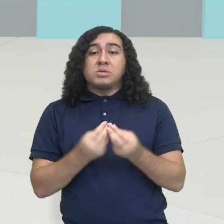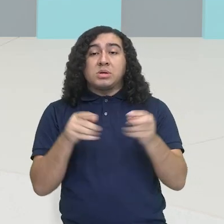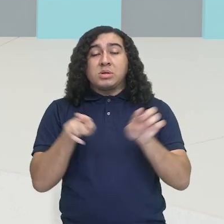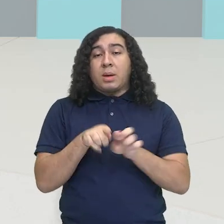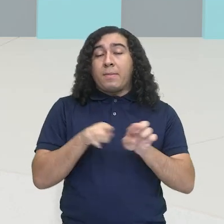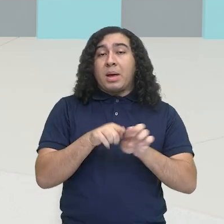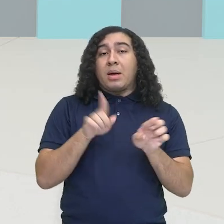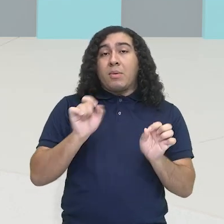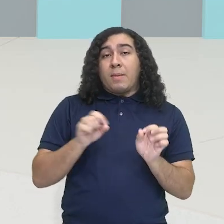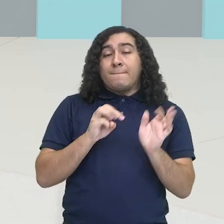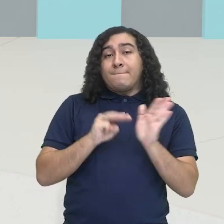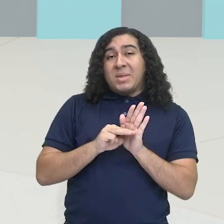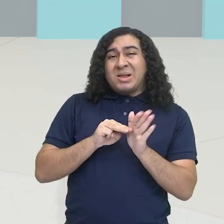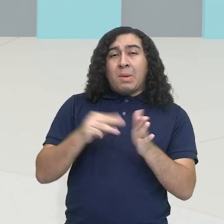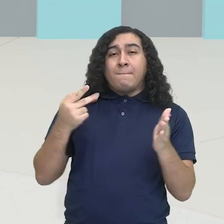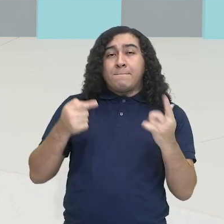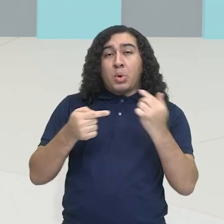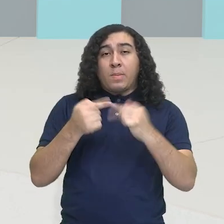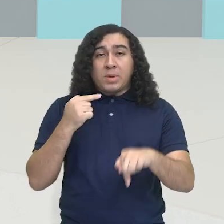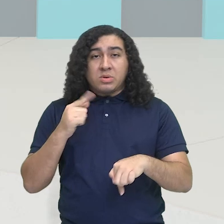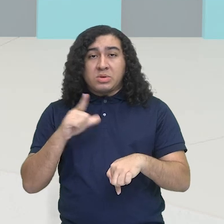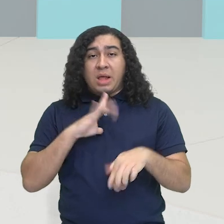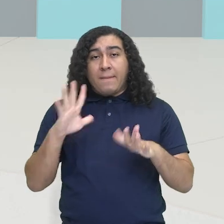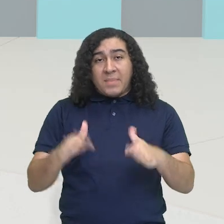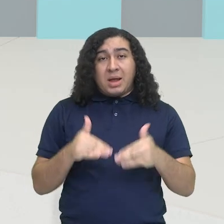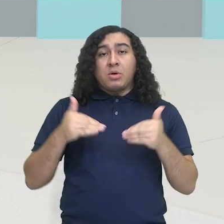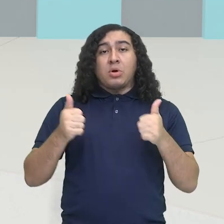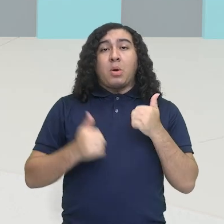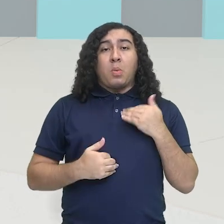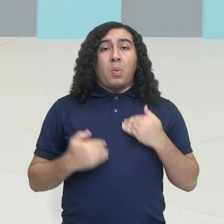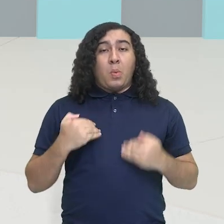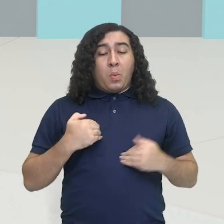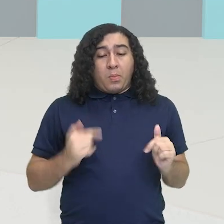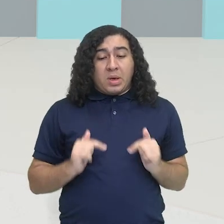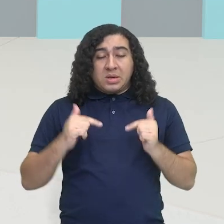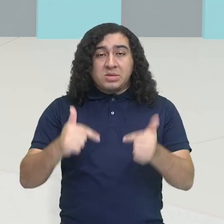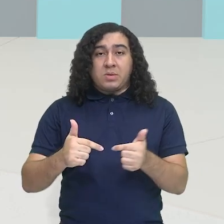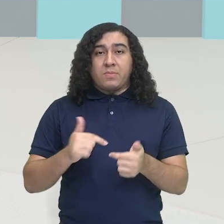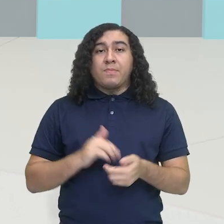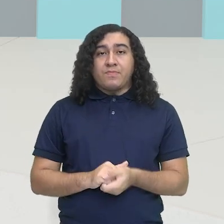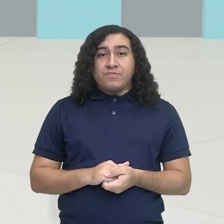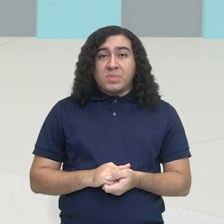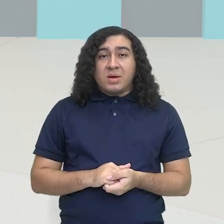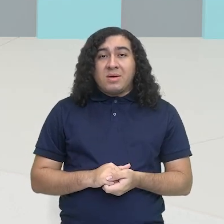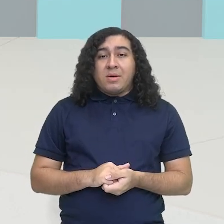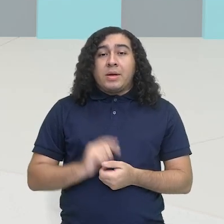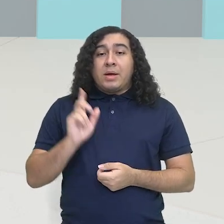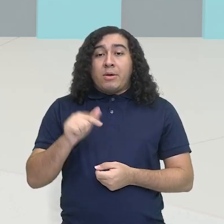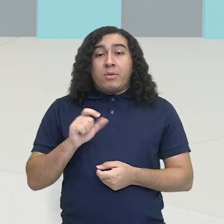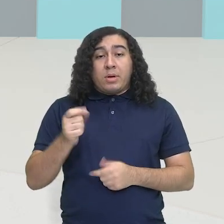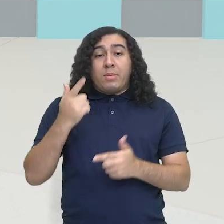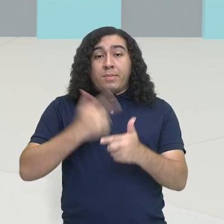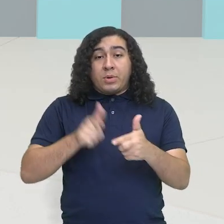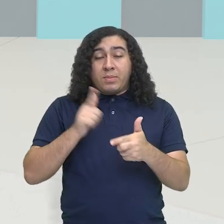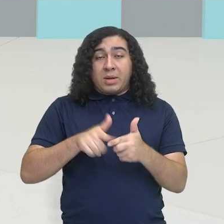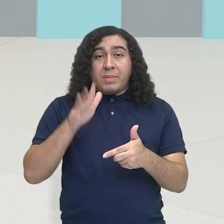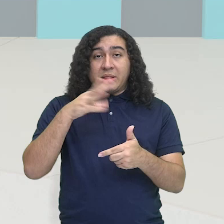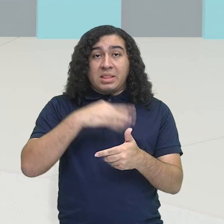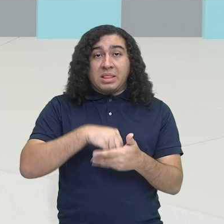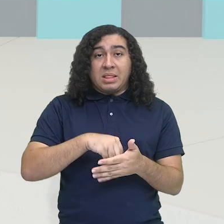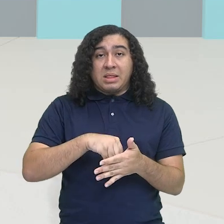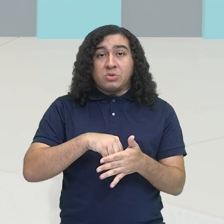que são proibidos para melhorar aí o desempenho de um atleta. É um dos maiores problemas que se encontra aí no